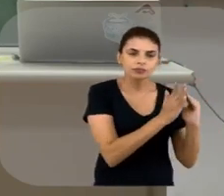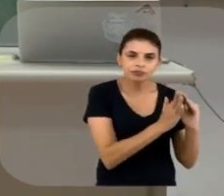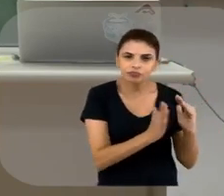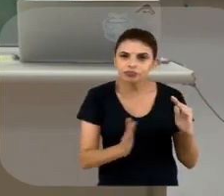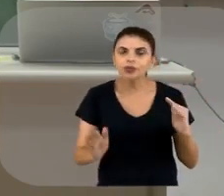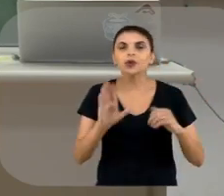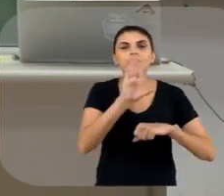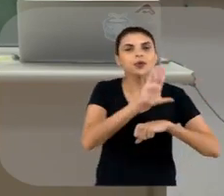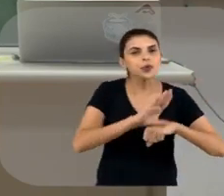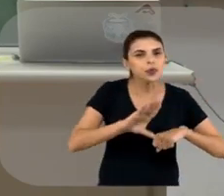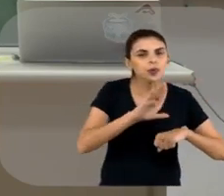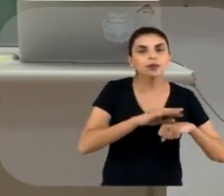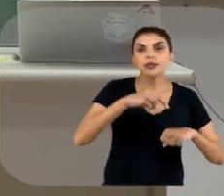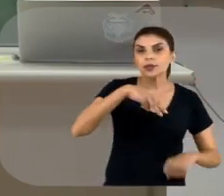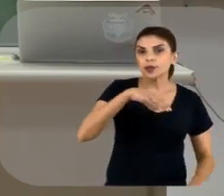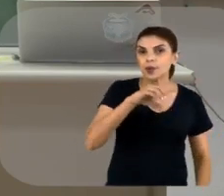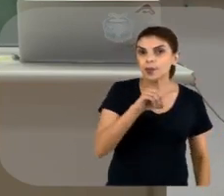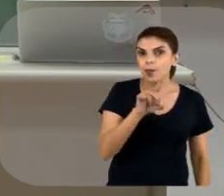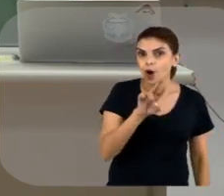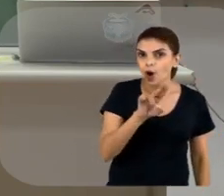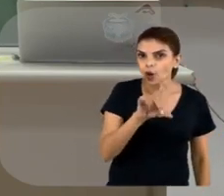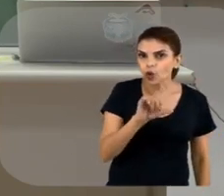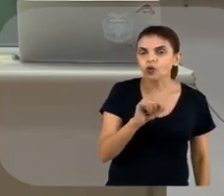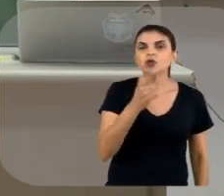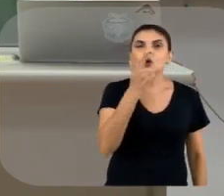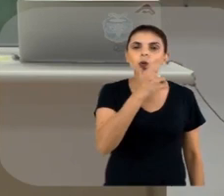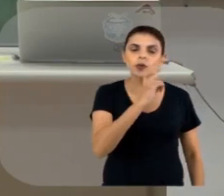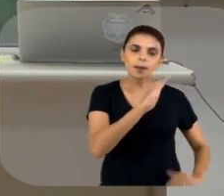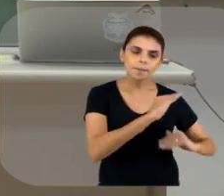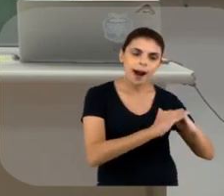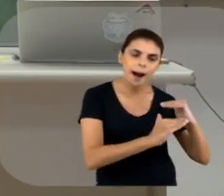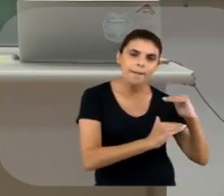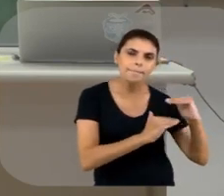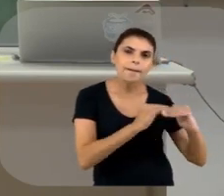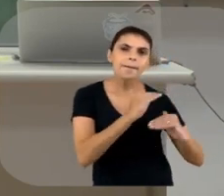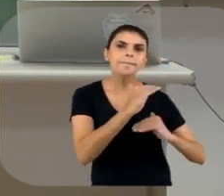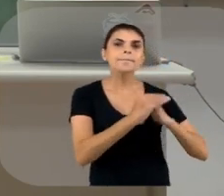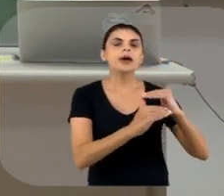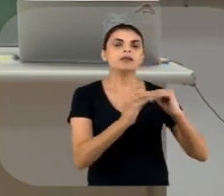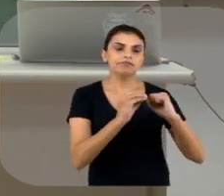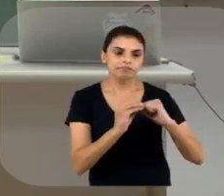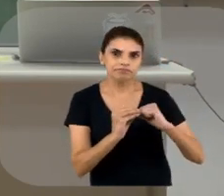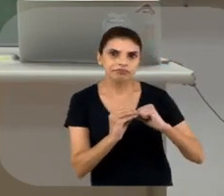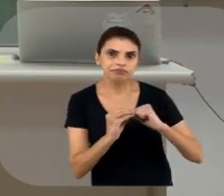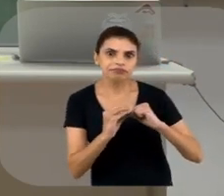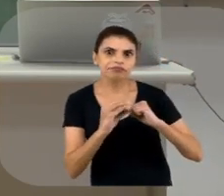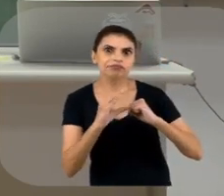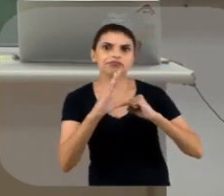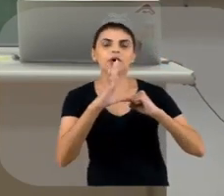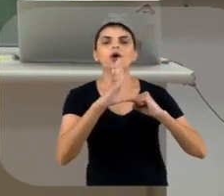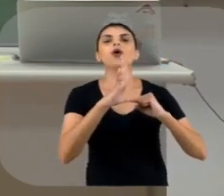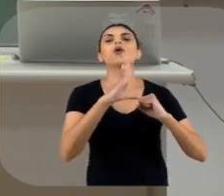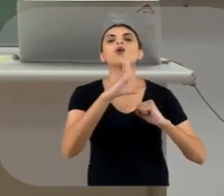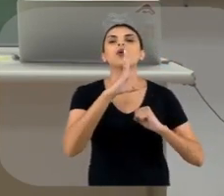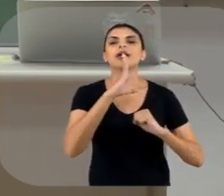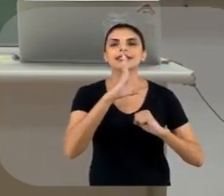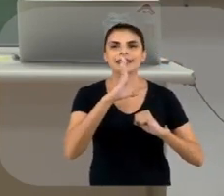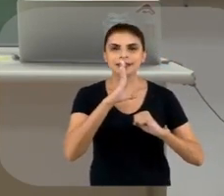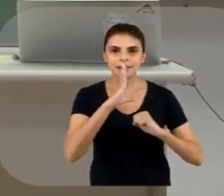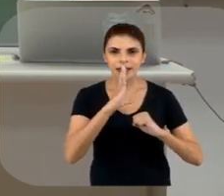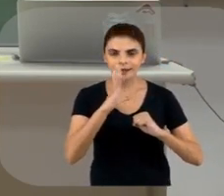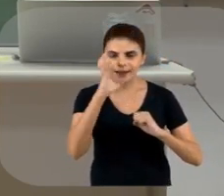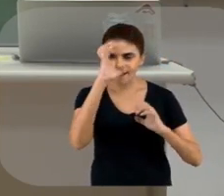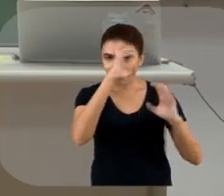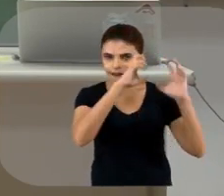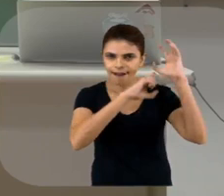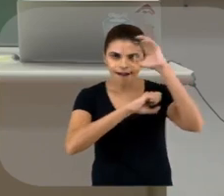ao longo das aulas. Né? São avaliações que, de fato, vão construindo ali também o conhecimento. O objetivo principal